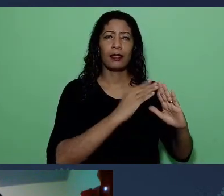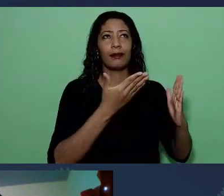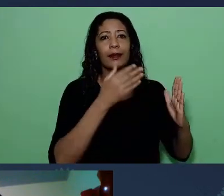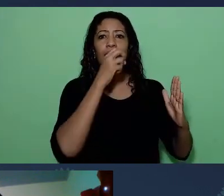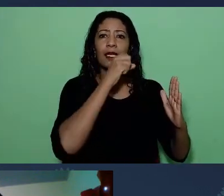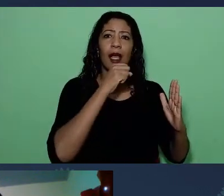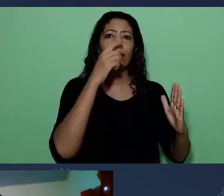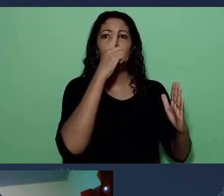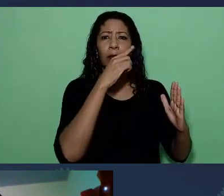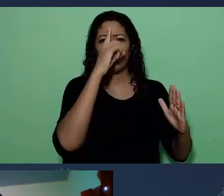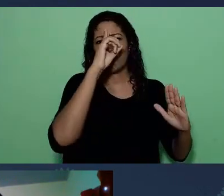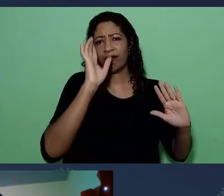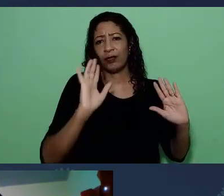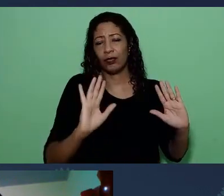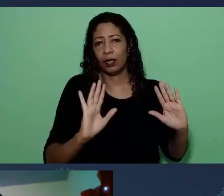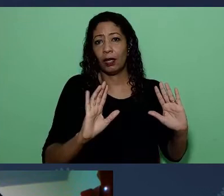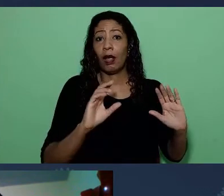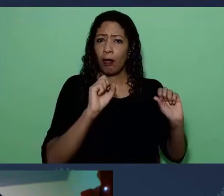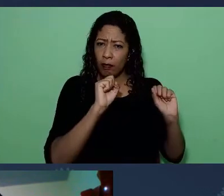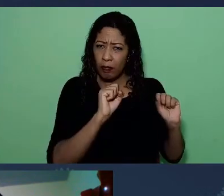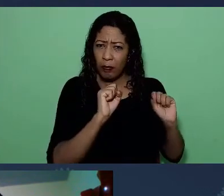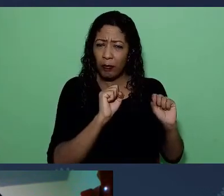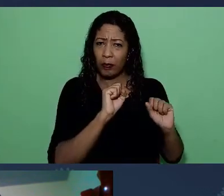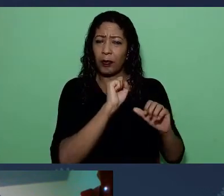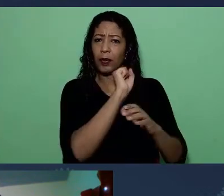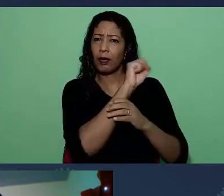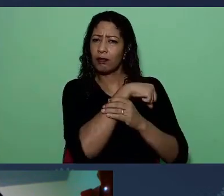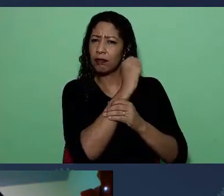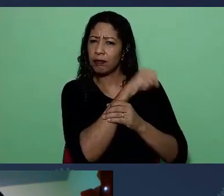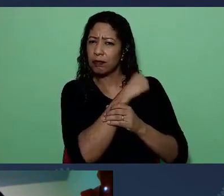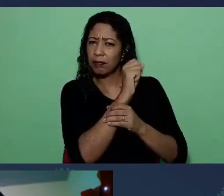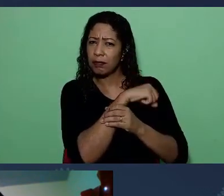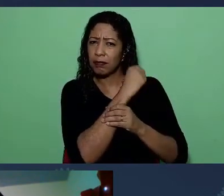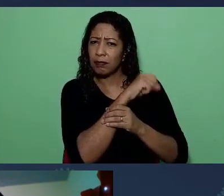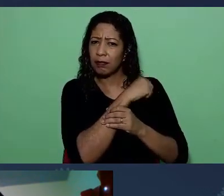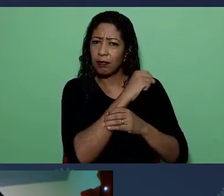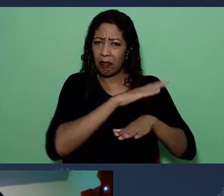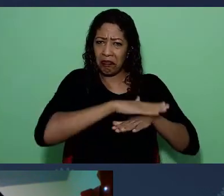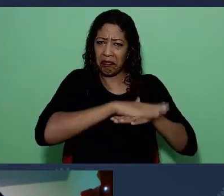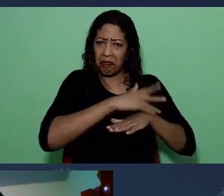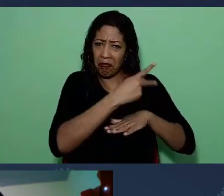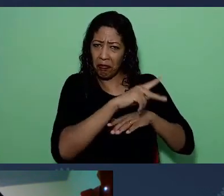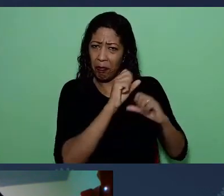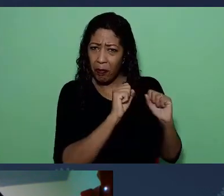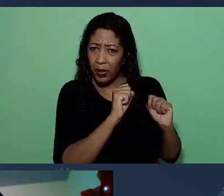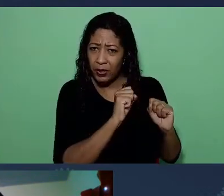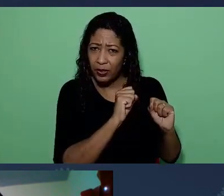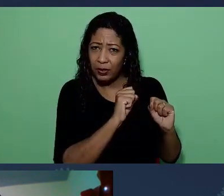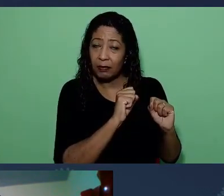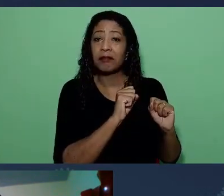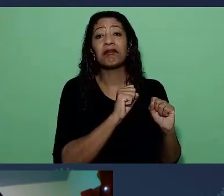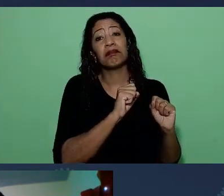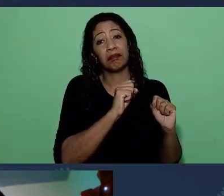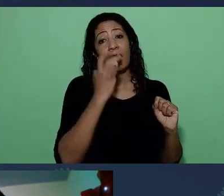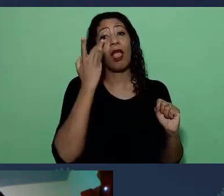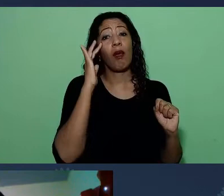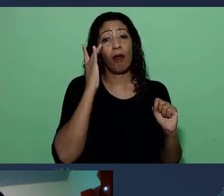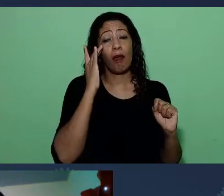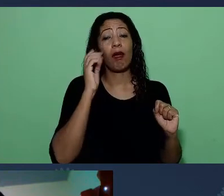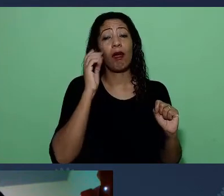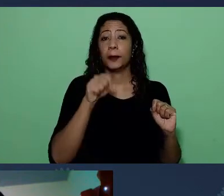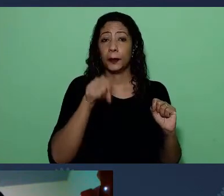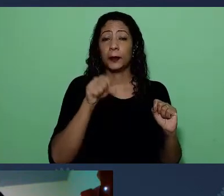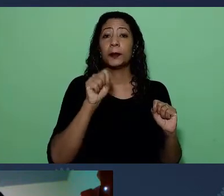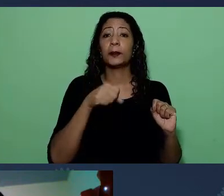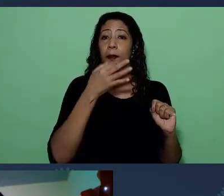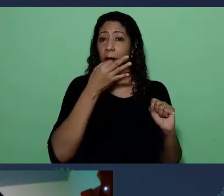não sei. Ela pode fazer atividade fisioterapeuta, ela pode se tornar independente? Eu acho que sim. Eu acho que talvez a